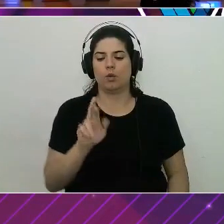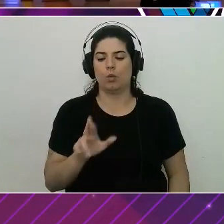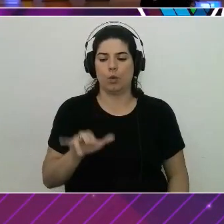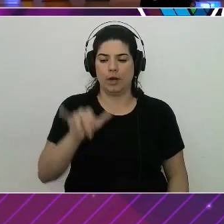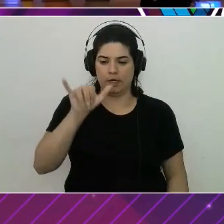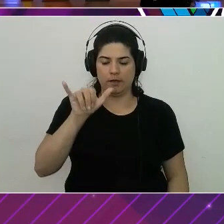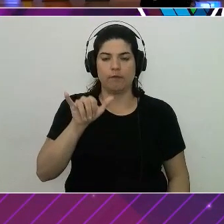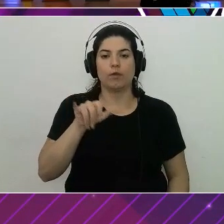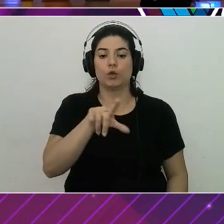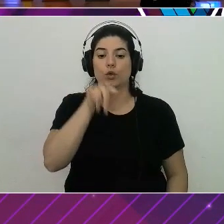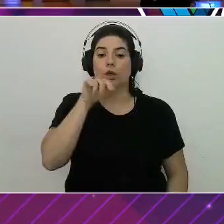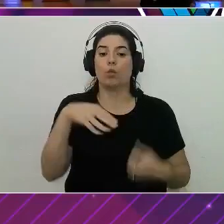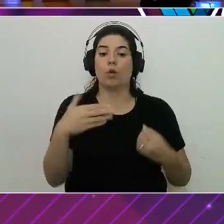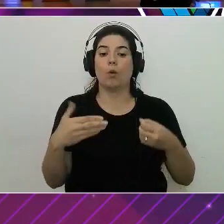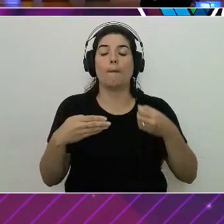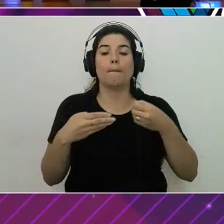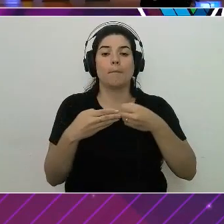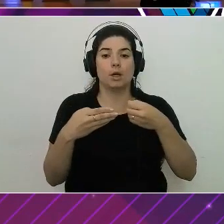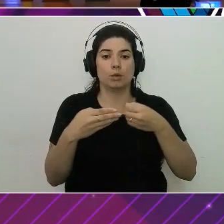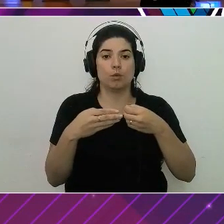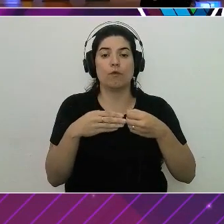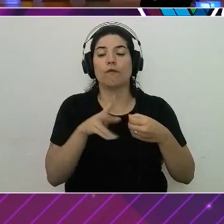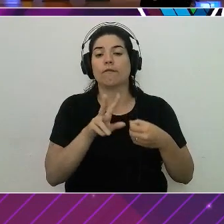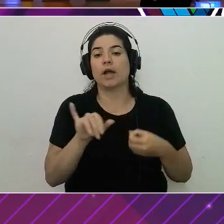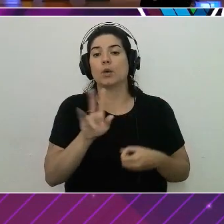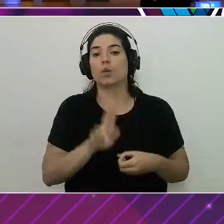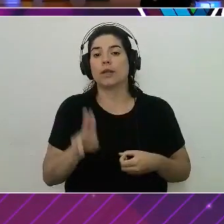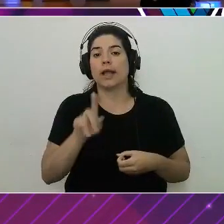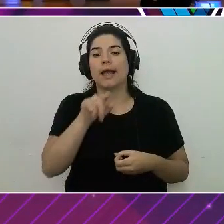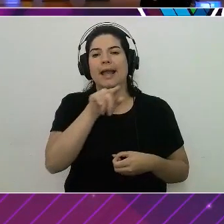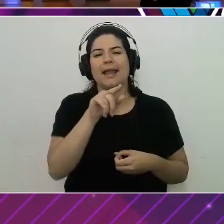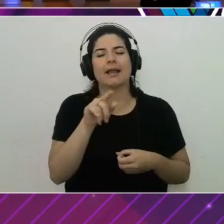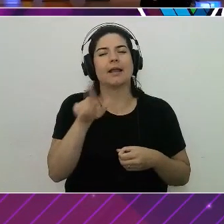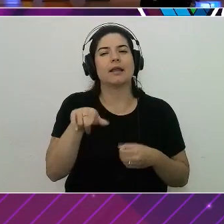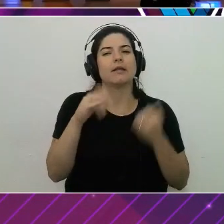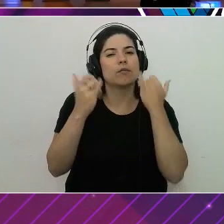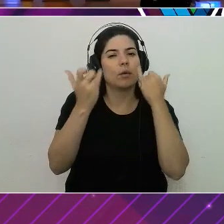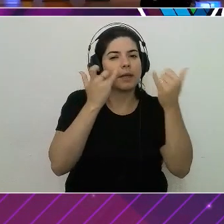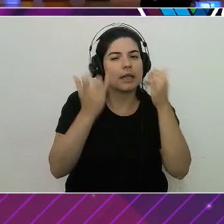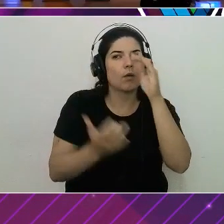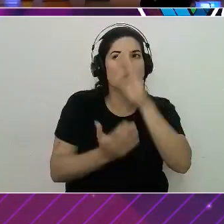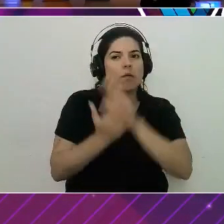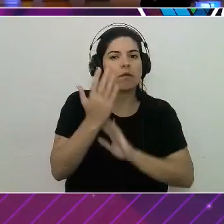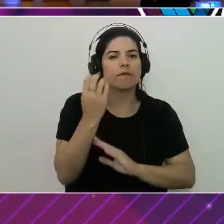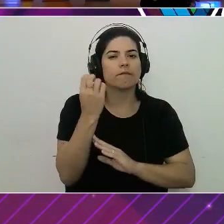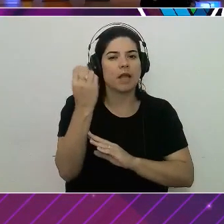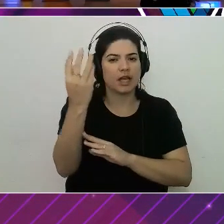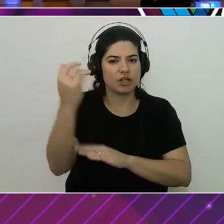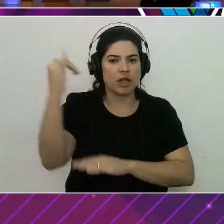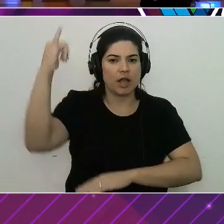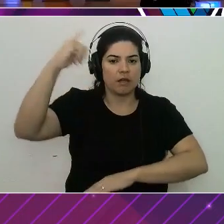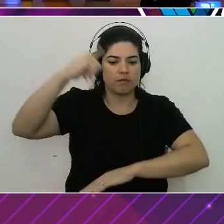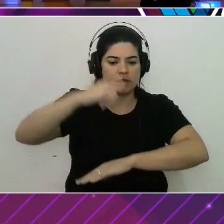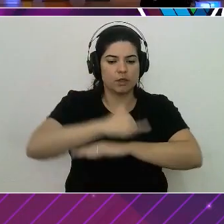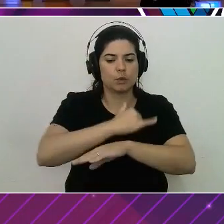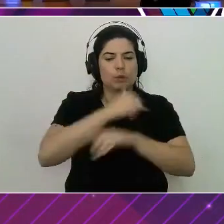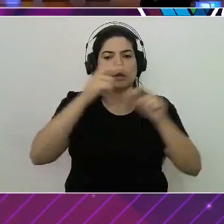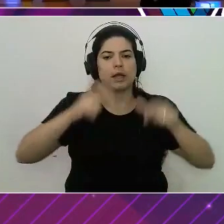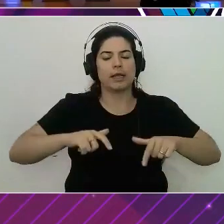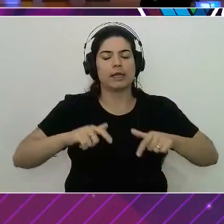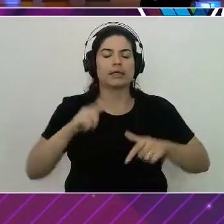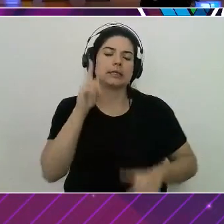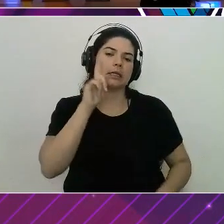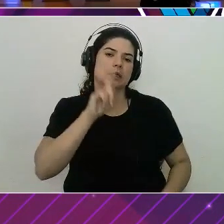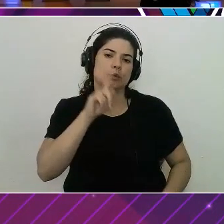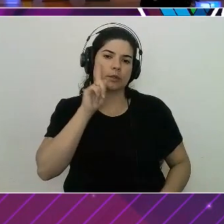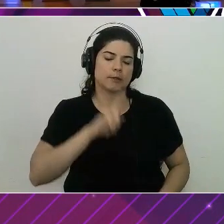Tá? Isso aqui é uma base de dados com informações sobre viagens de avião feitas em aeroportos nos Estados Unidos. Tá? Então, eu